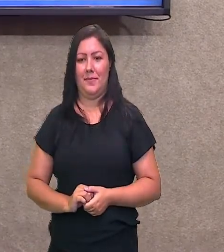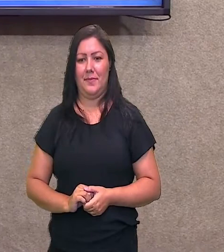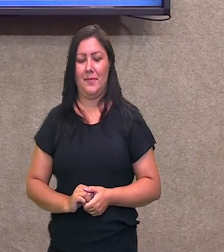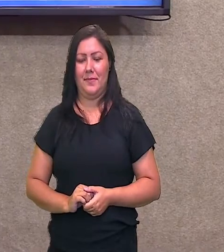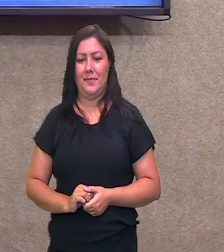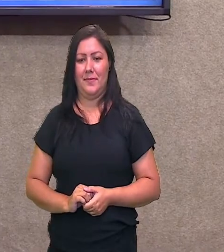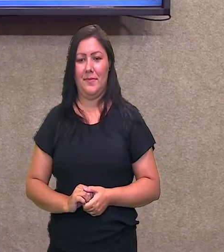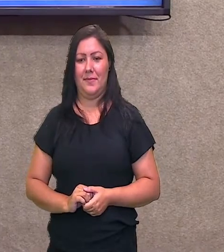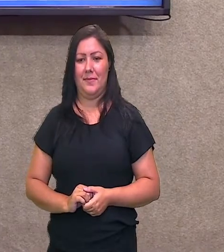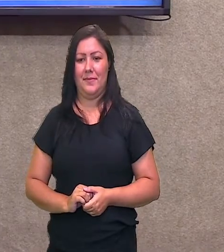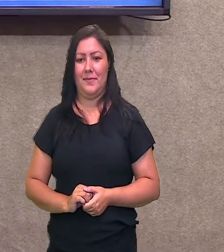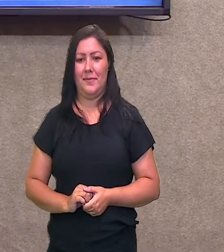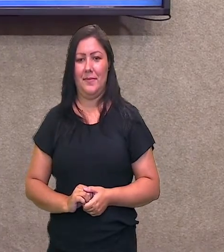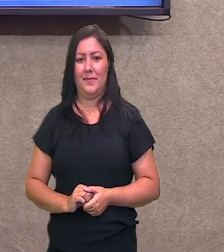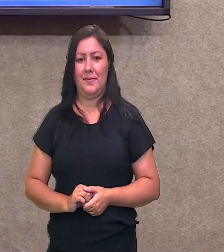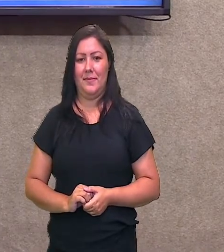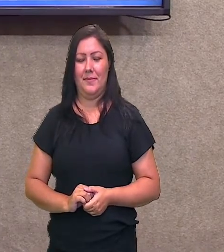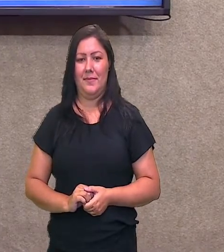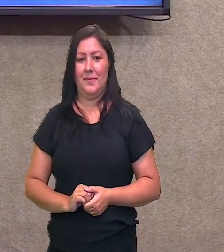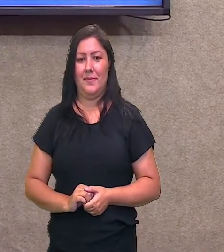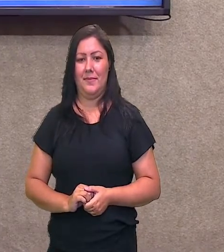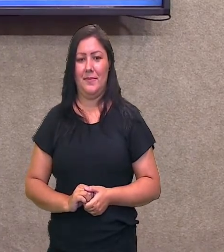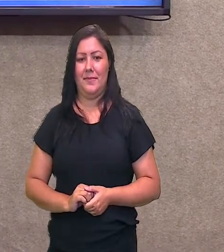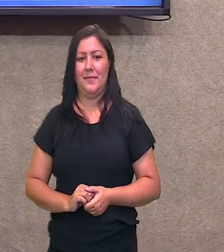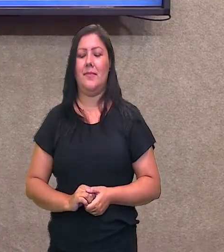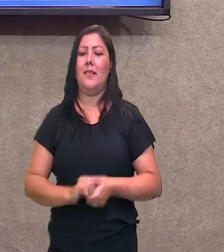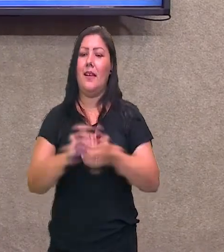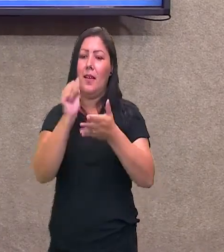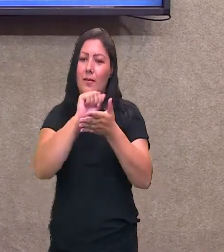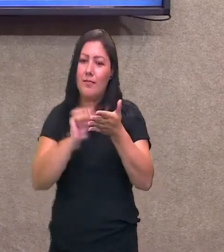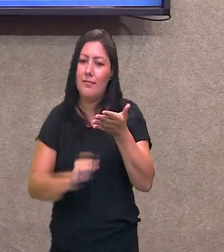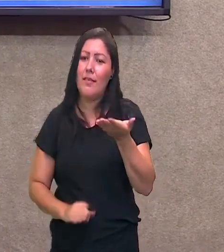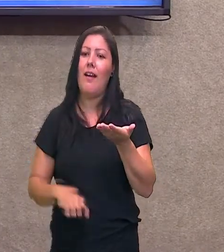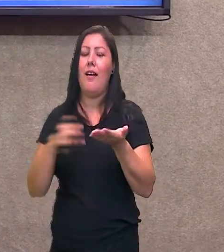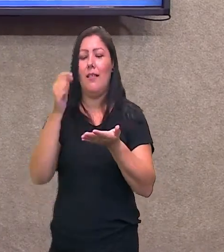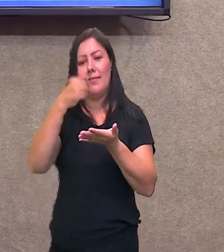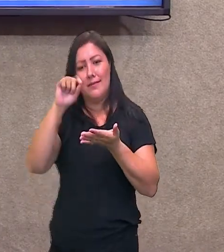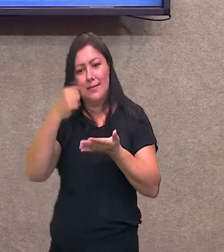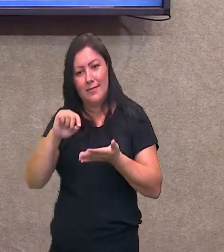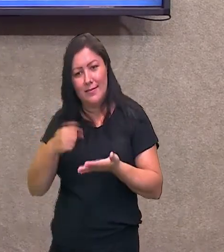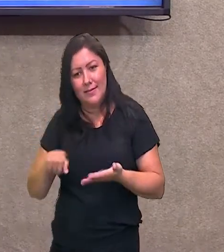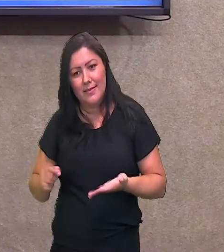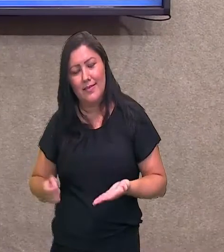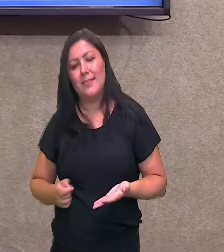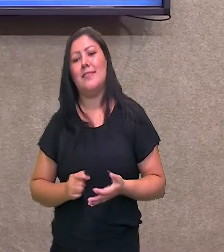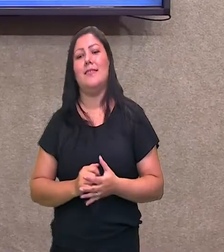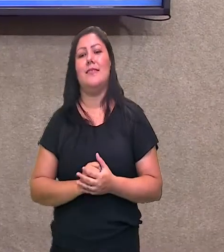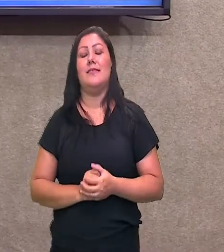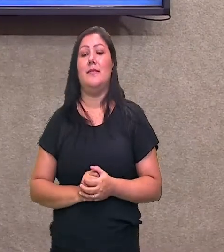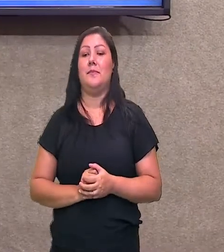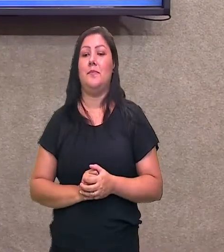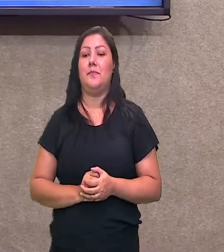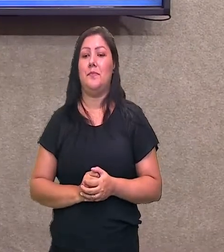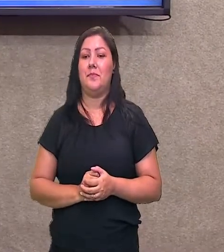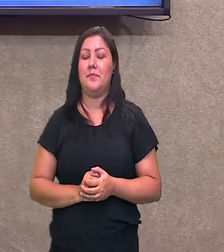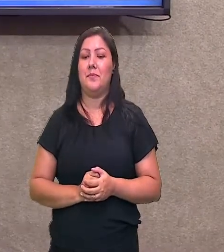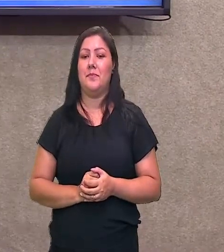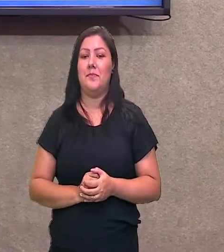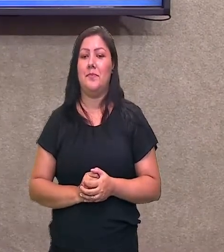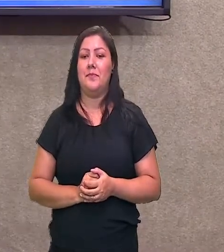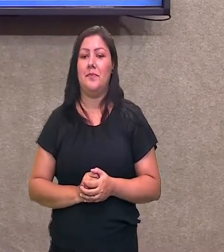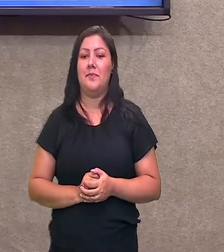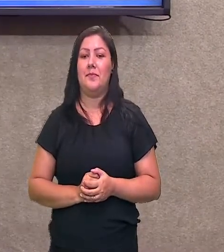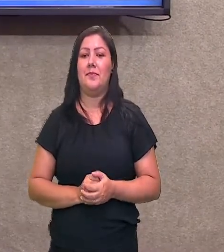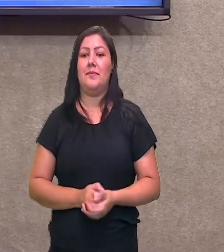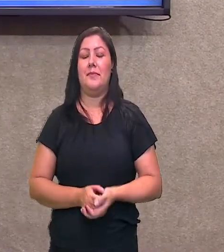tela e faça as atividades, marque que fez, que você está sendo avaliado, tranquilo?